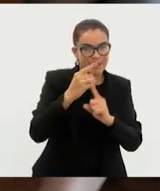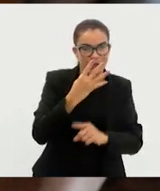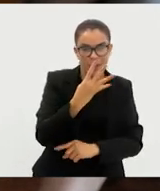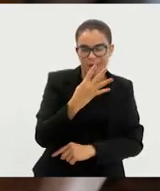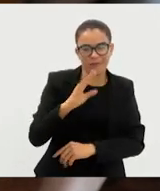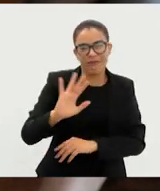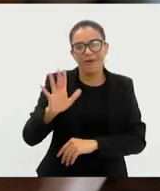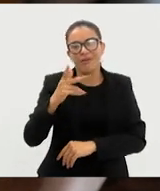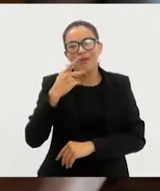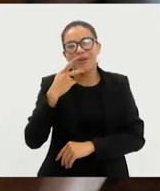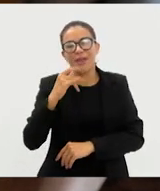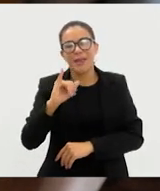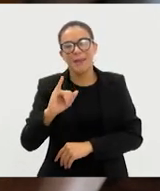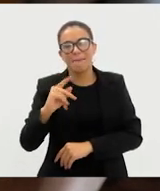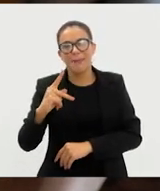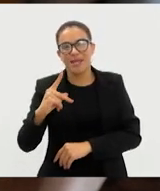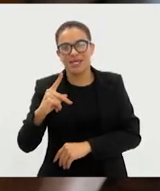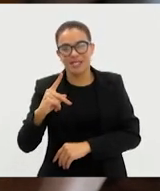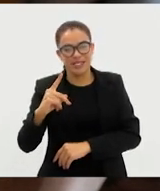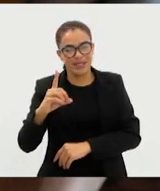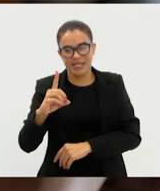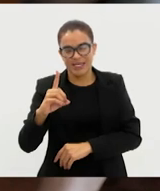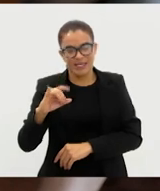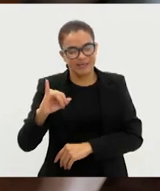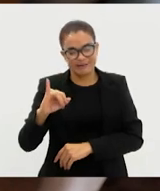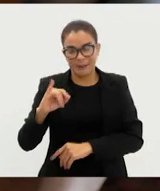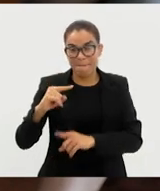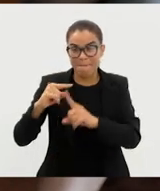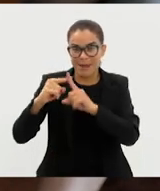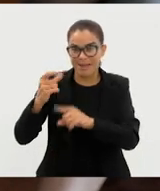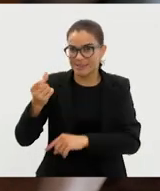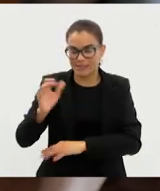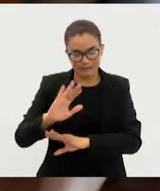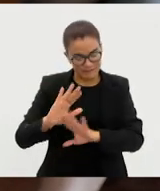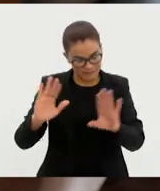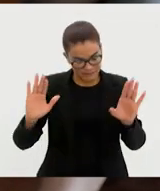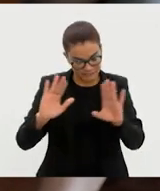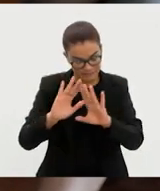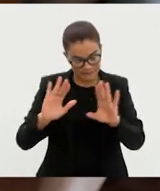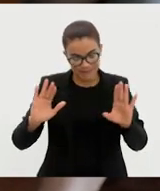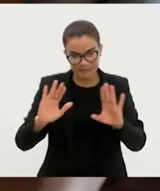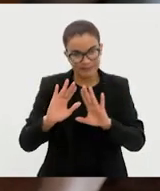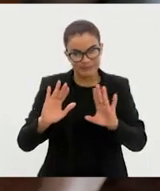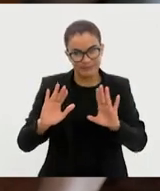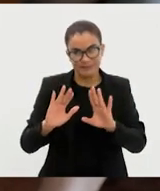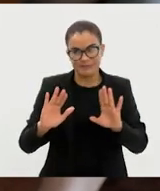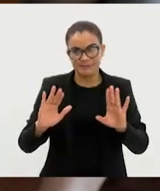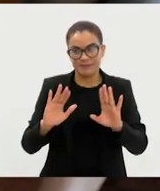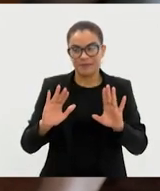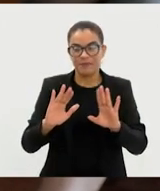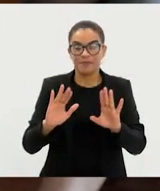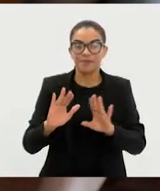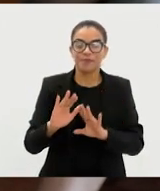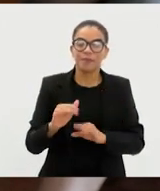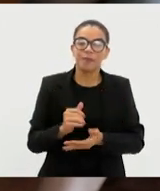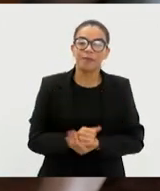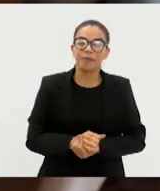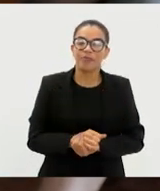que parou em 1º de janeiro de 2013. E, no